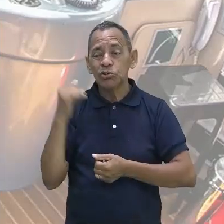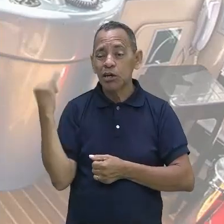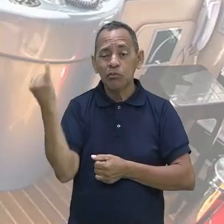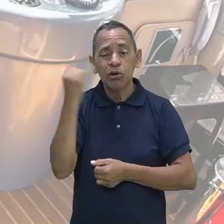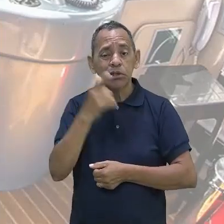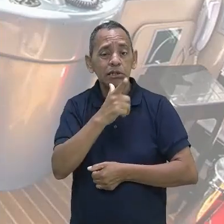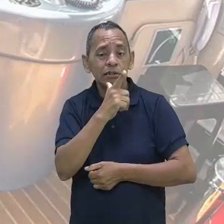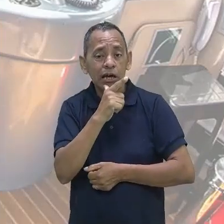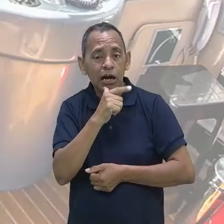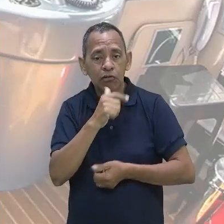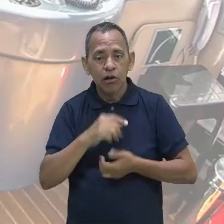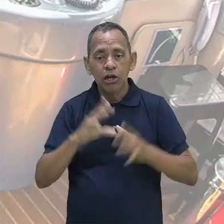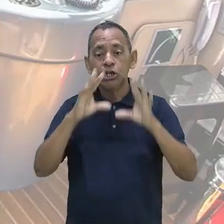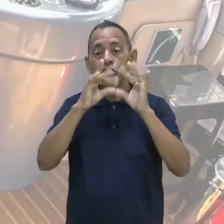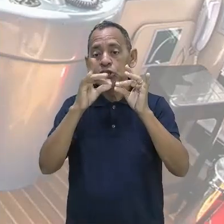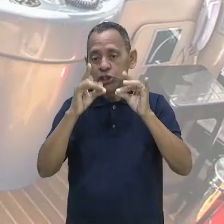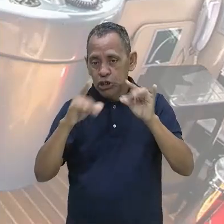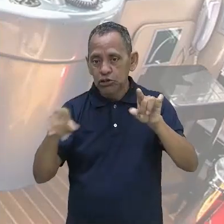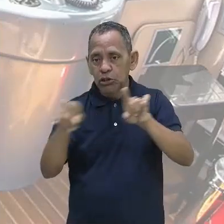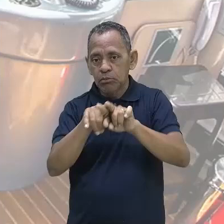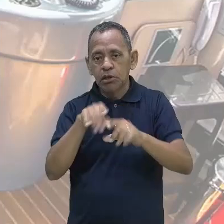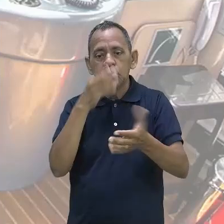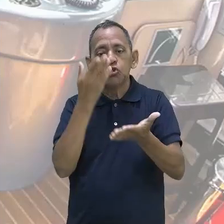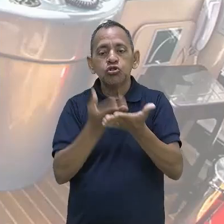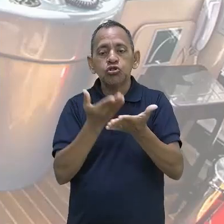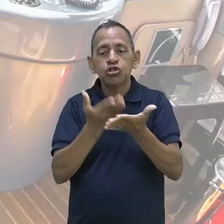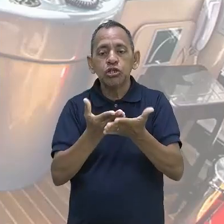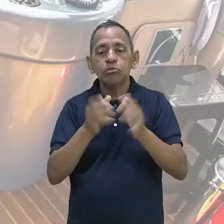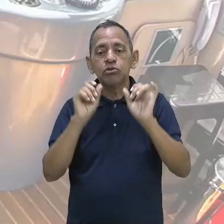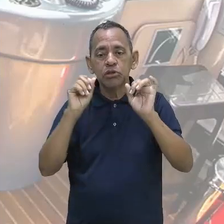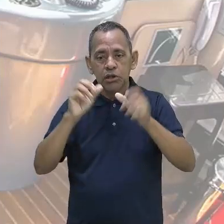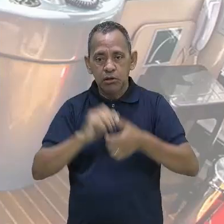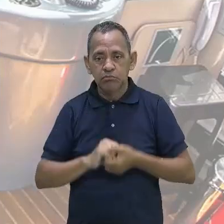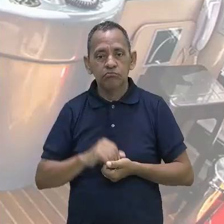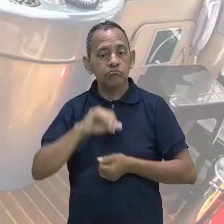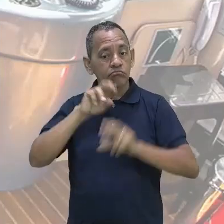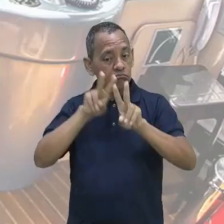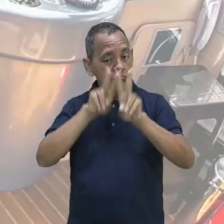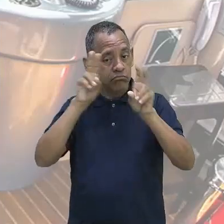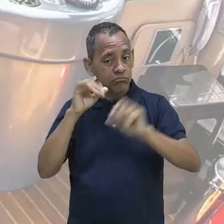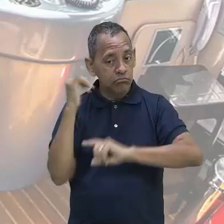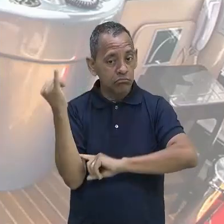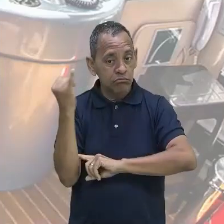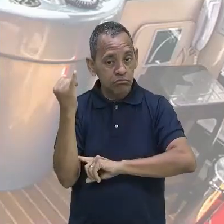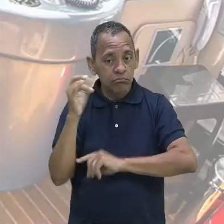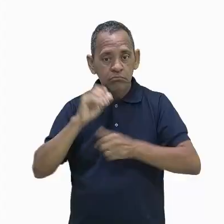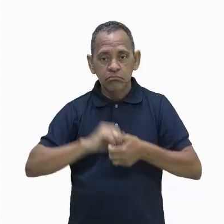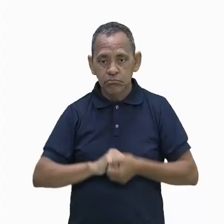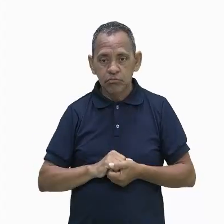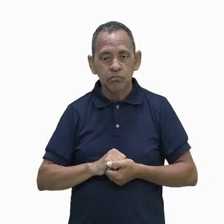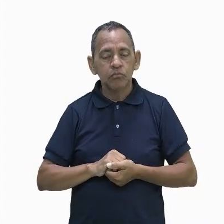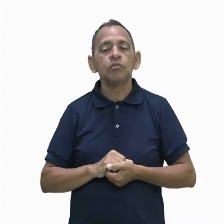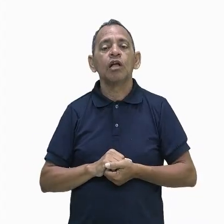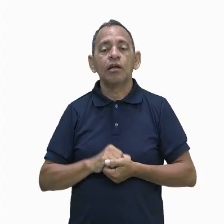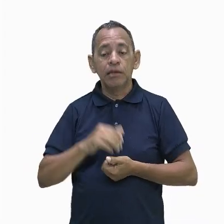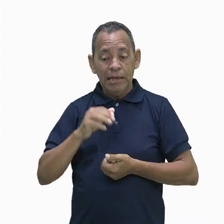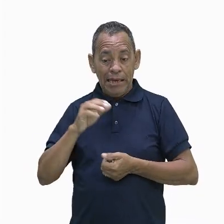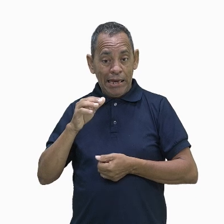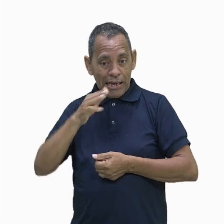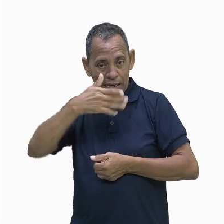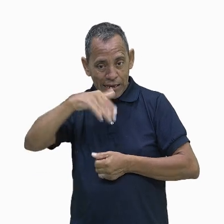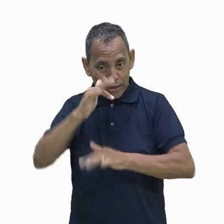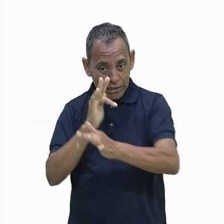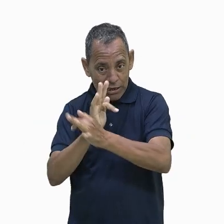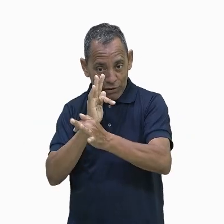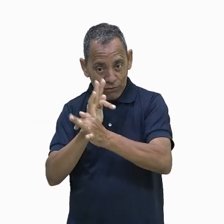dos líquidos. E estudamos também um assunto muito importante, que é a hidrostática. Vejam,